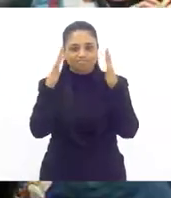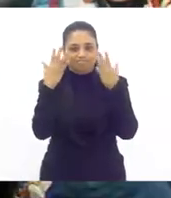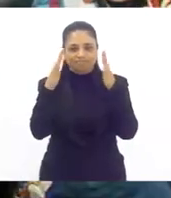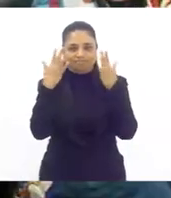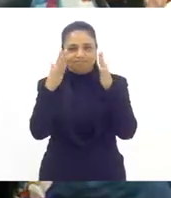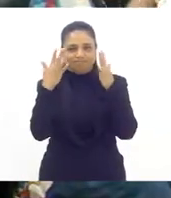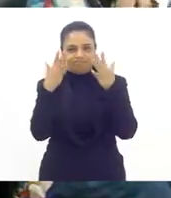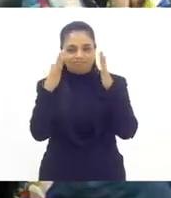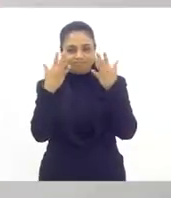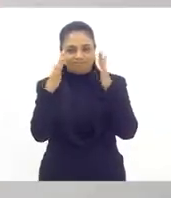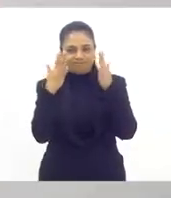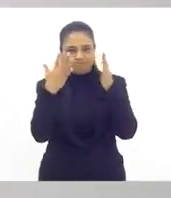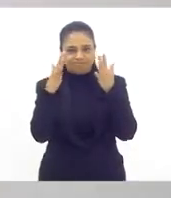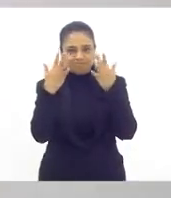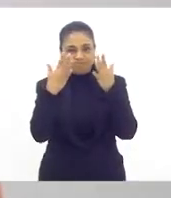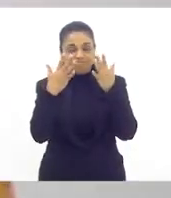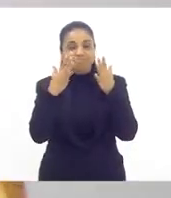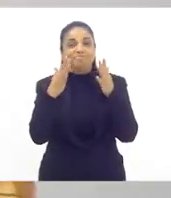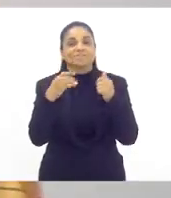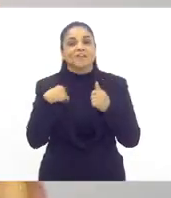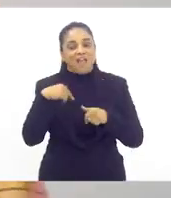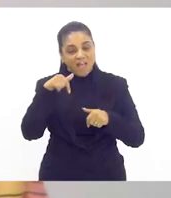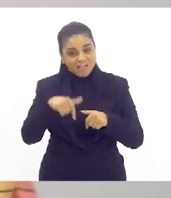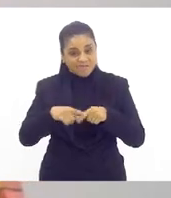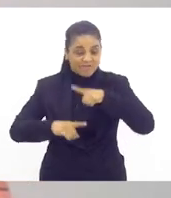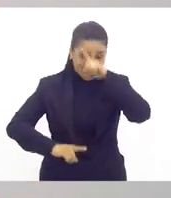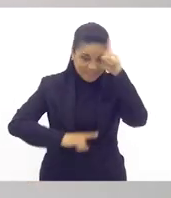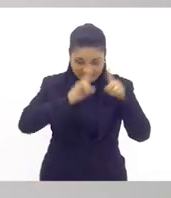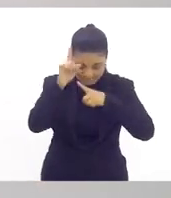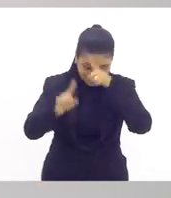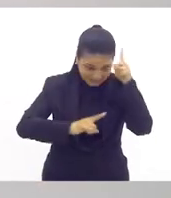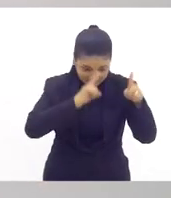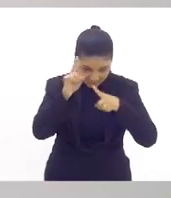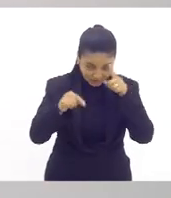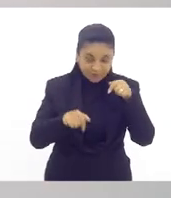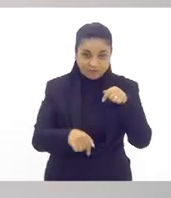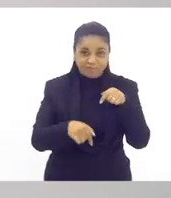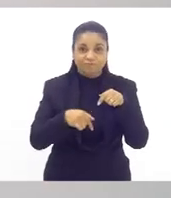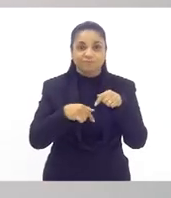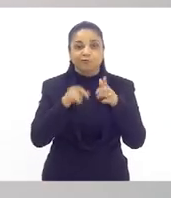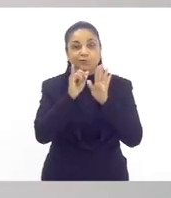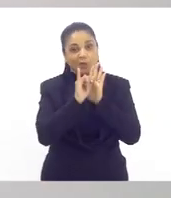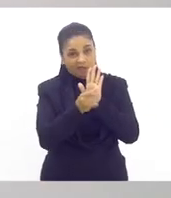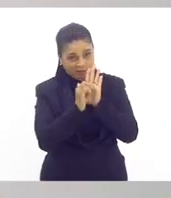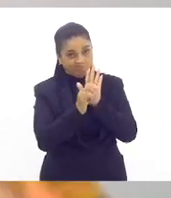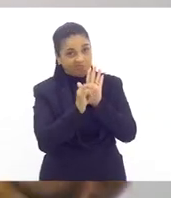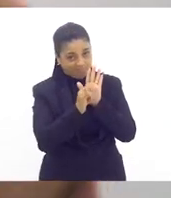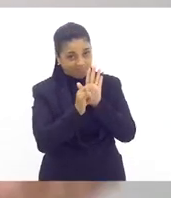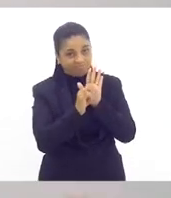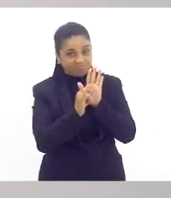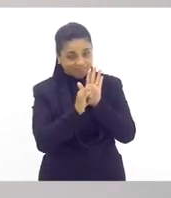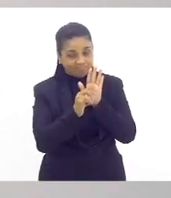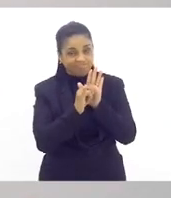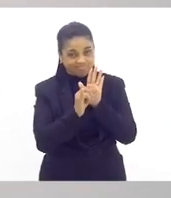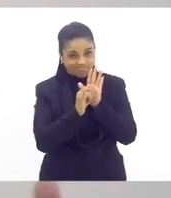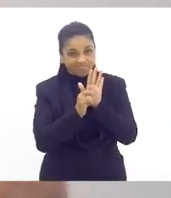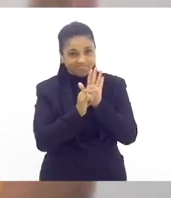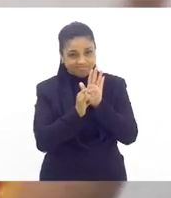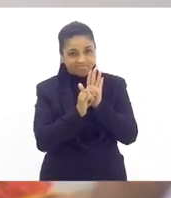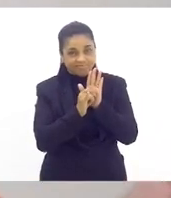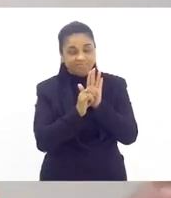nós vamos ter que ser criativos nos nossos editais porque também